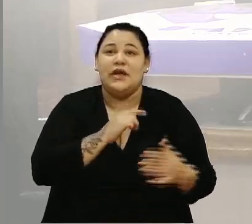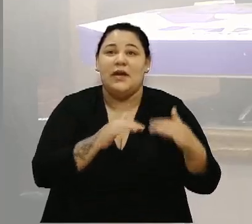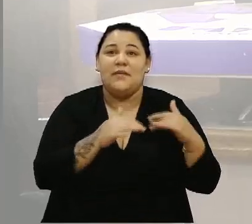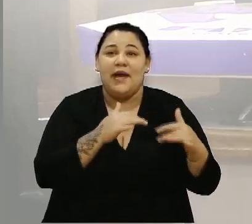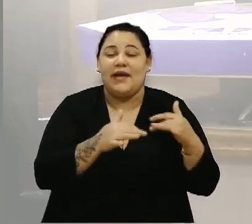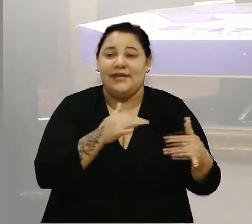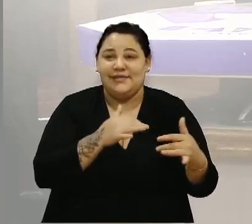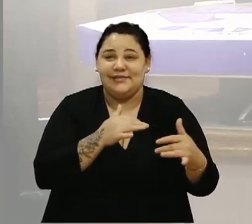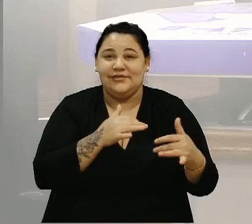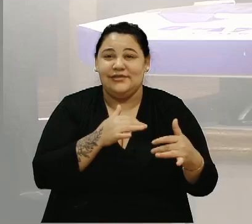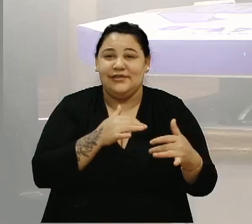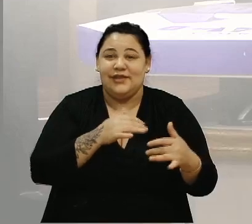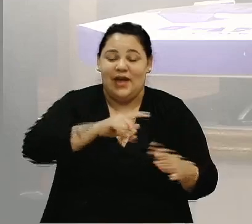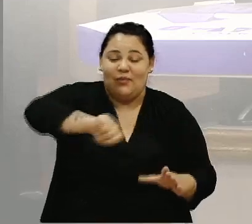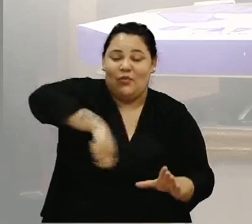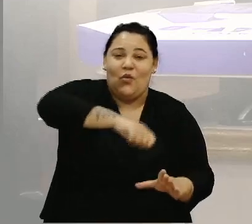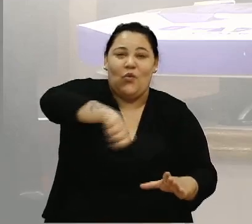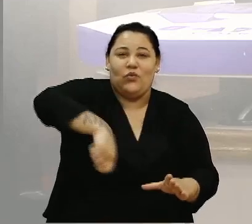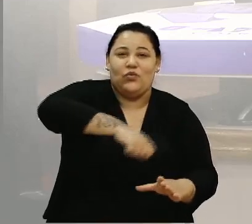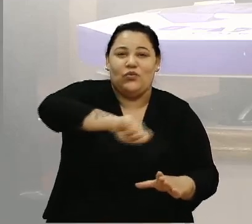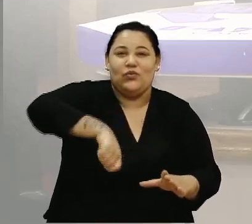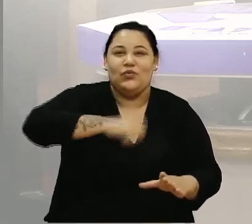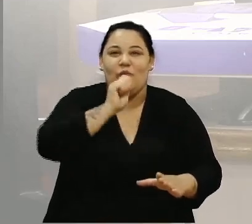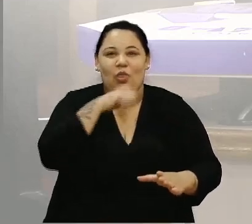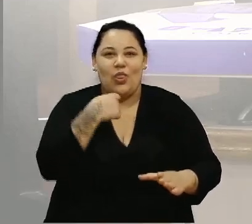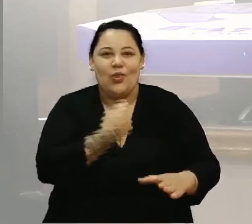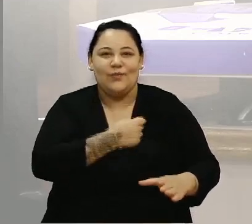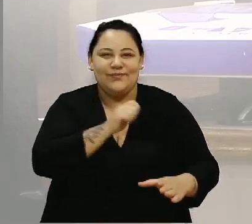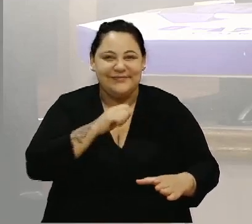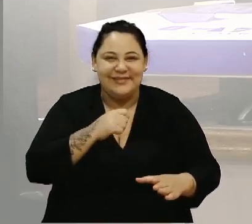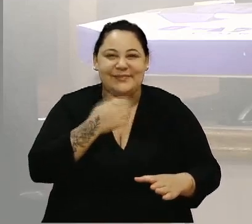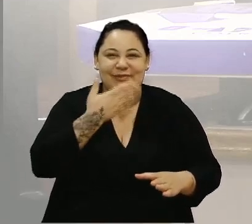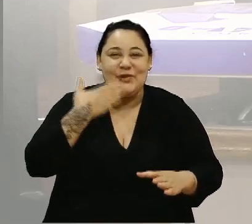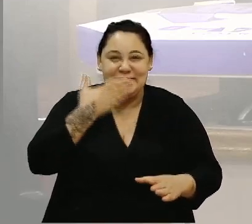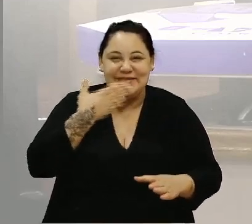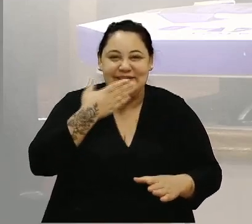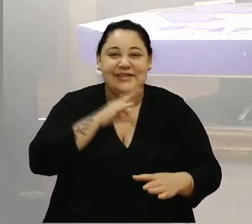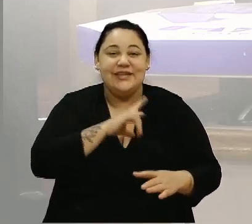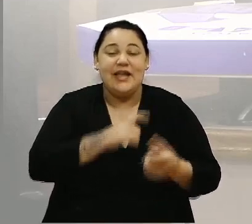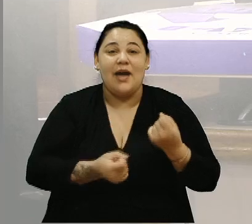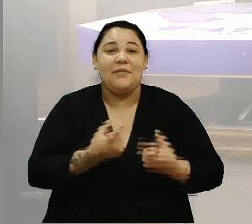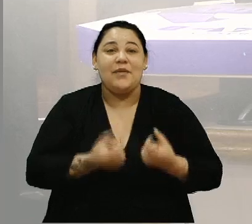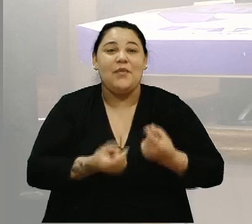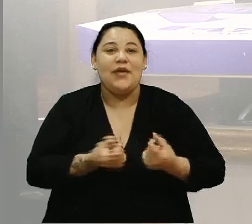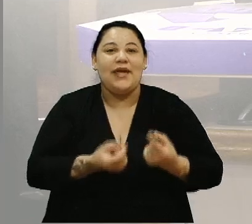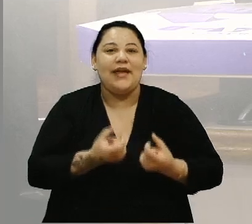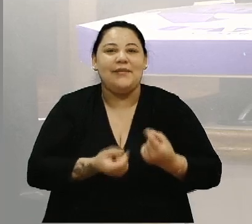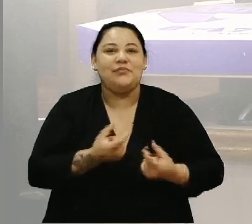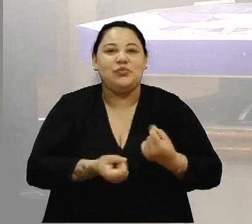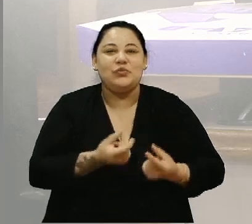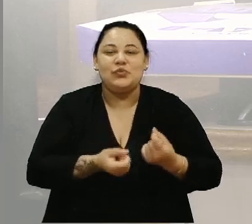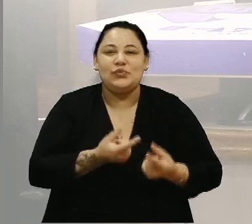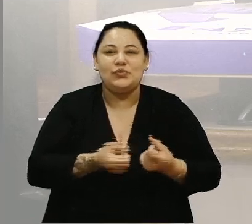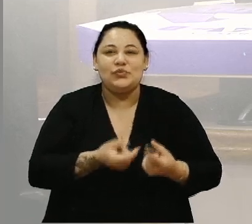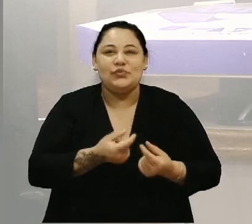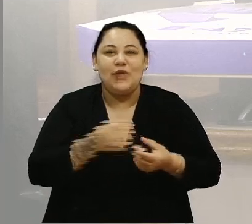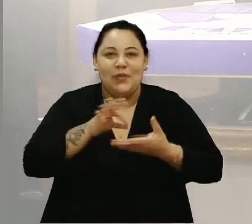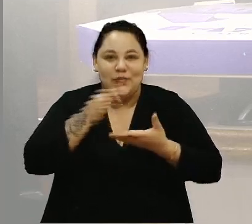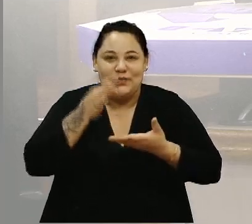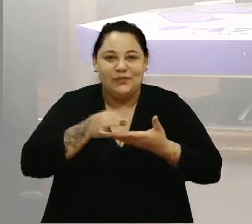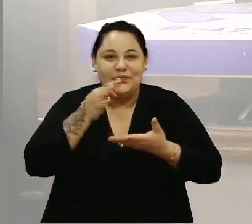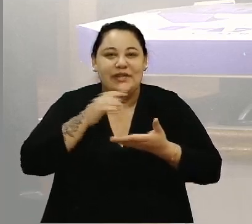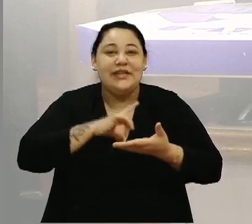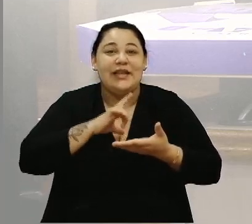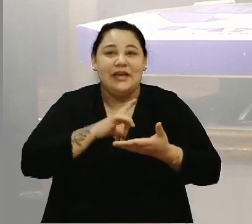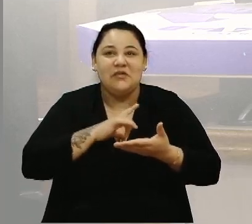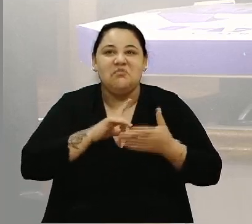anos, está usando. A gente tem as pipoqueiras há mais de 6 anos. E tem uma durabilidade no material que eles fazem, um